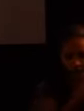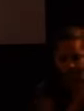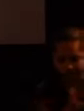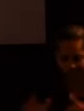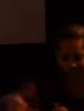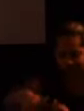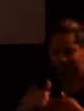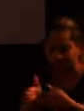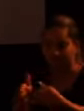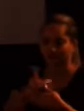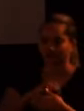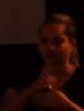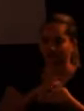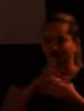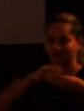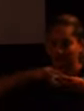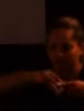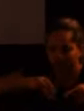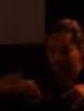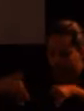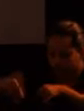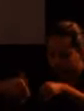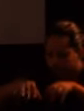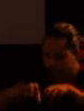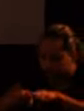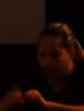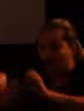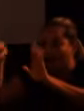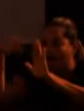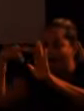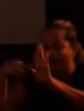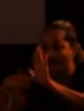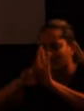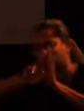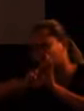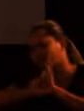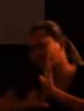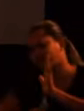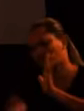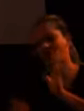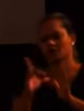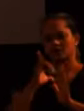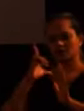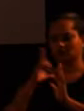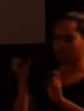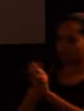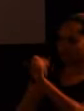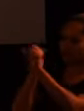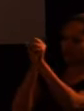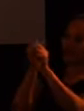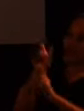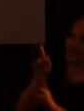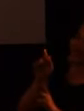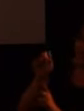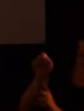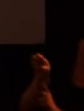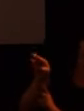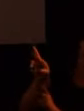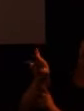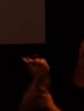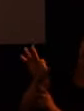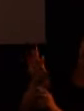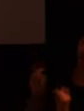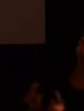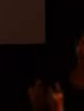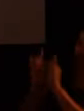do solo ele é bem denso, são vários os parâmetros, o gabarito é um deles, a altura máxima da edificação é um deles. Uma coisa inovadora